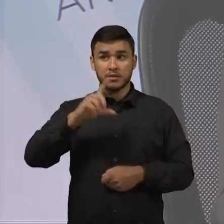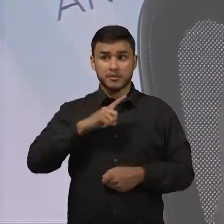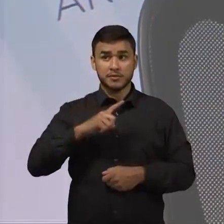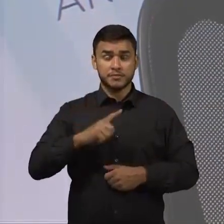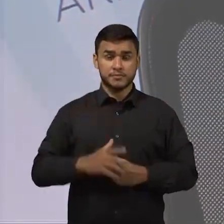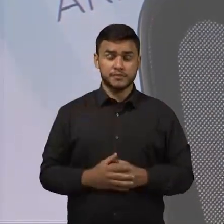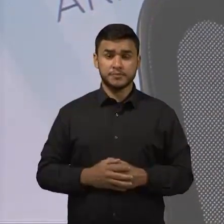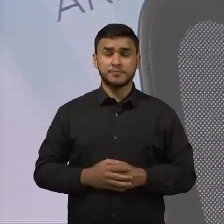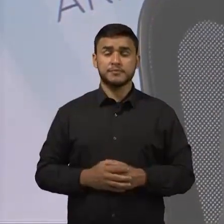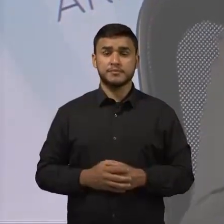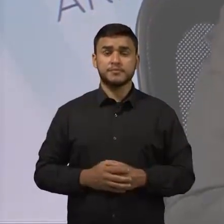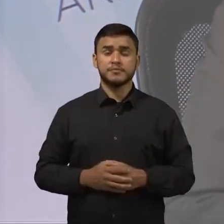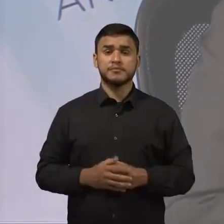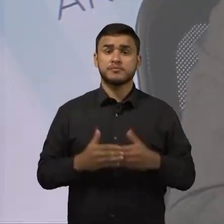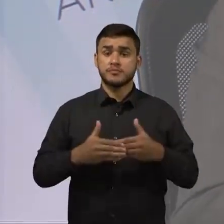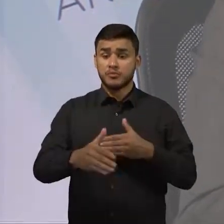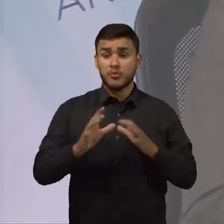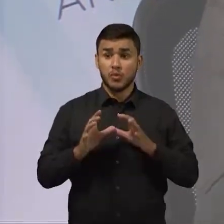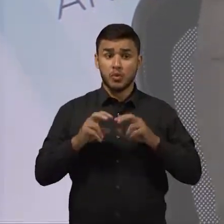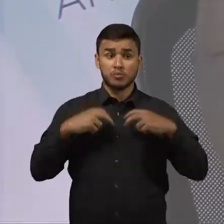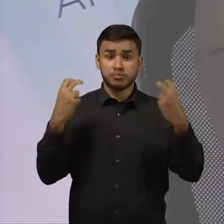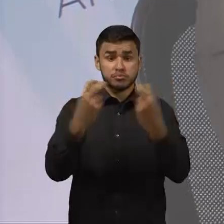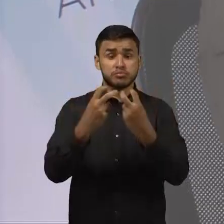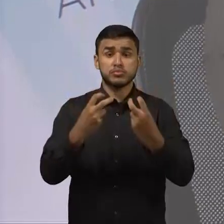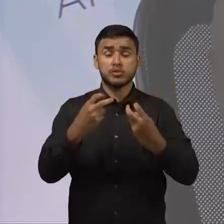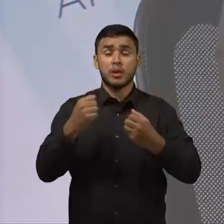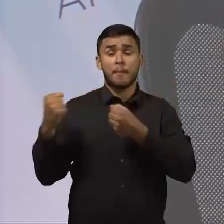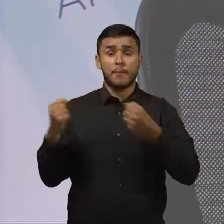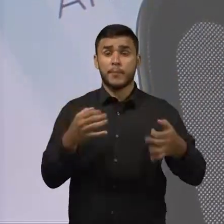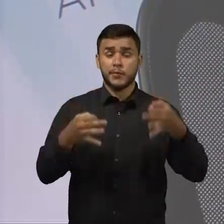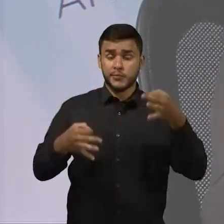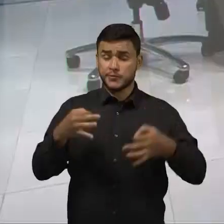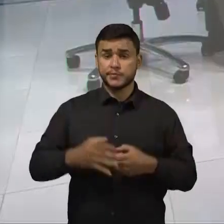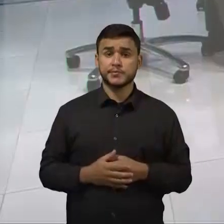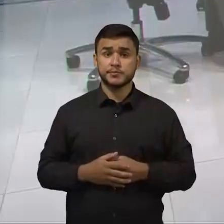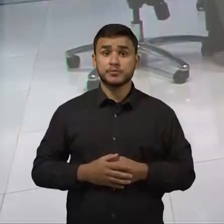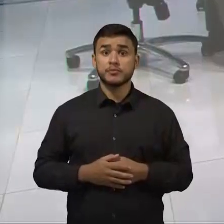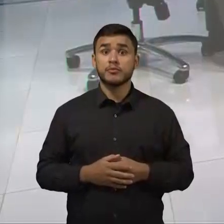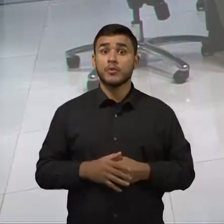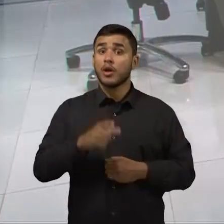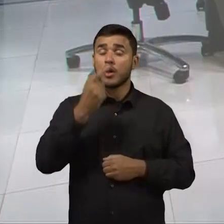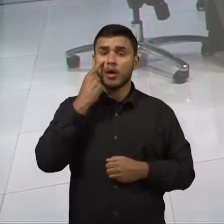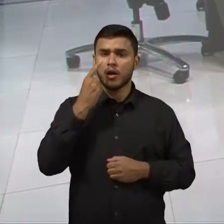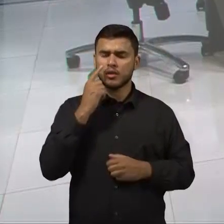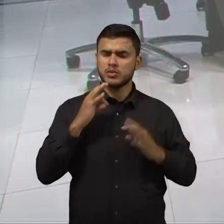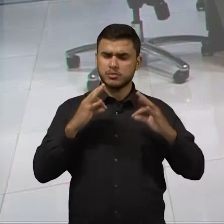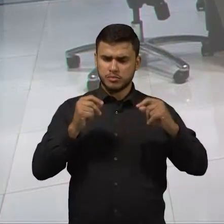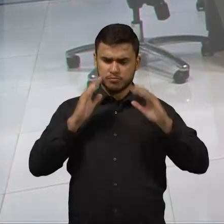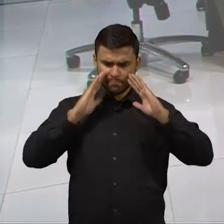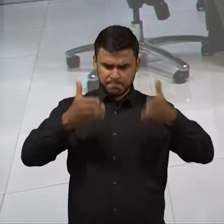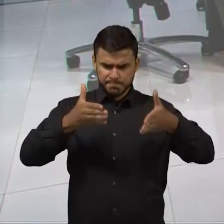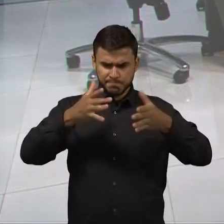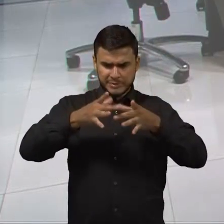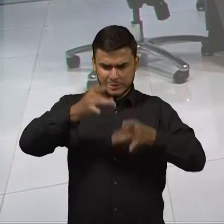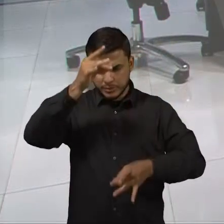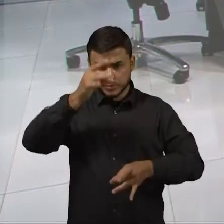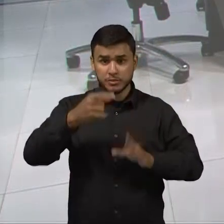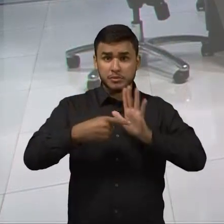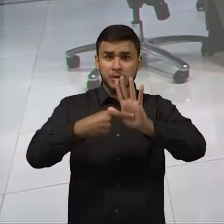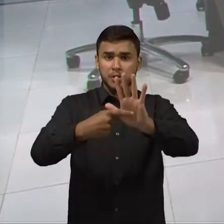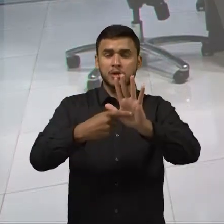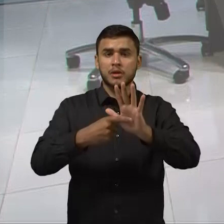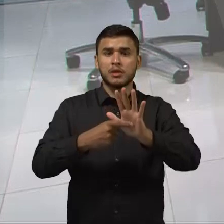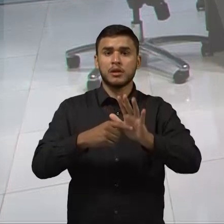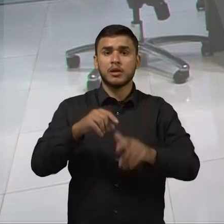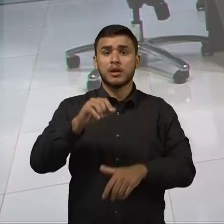corte. E o fato de estar no colegiado. Segundo, que a decisão da liminar da ADC é muito técnico para explicar aqui para o telespectador.